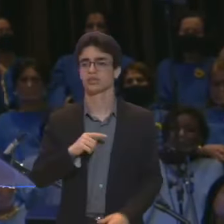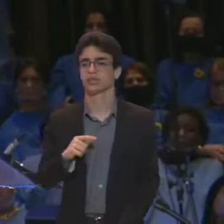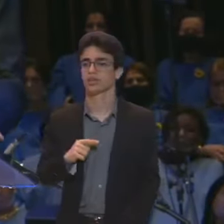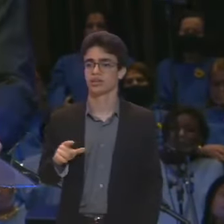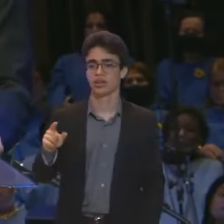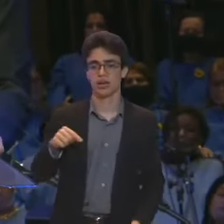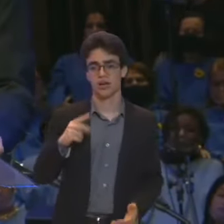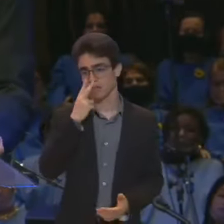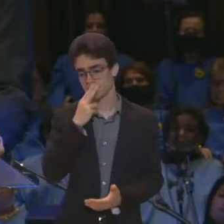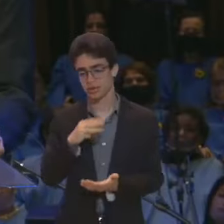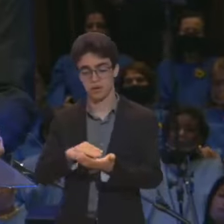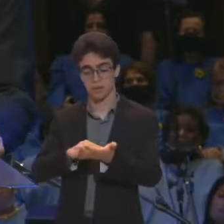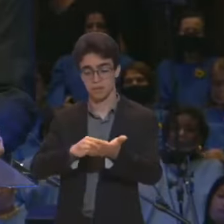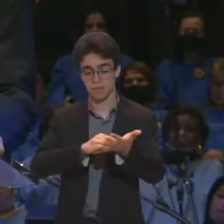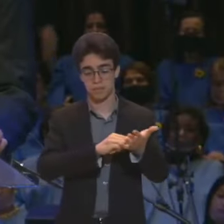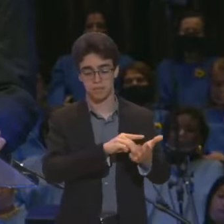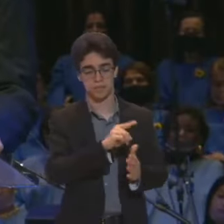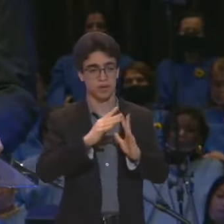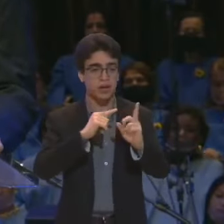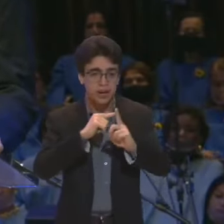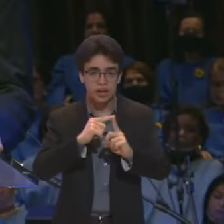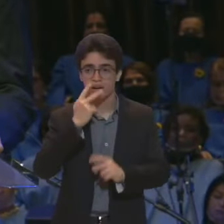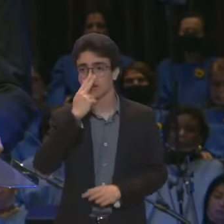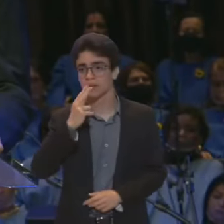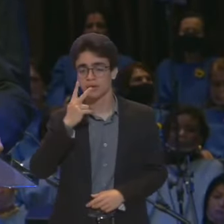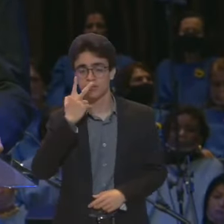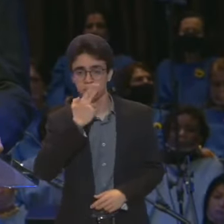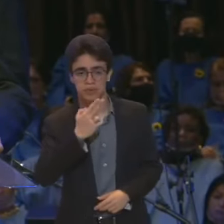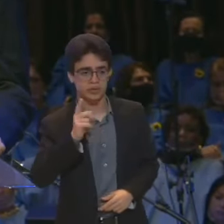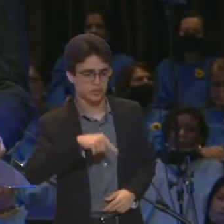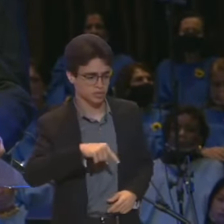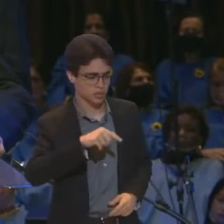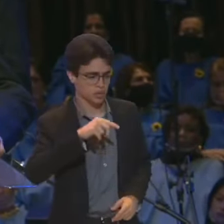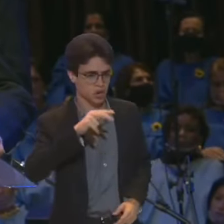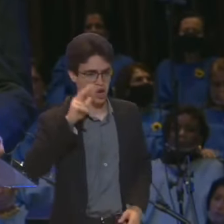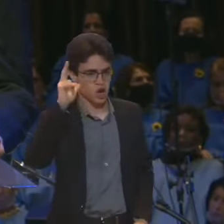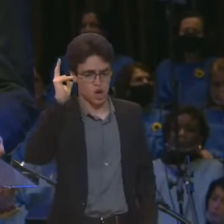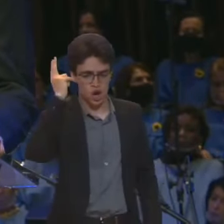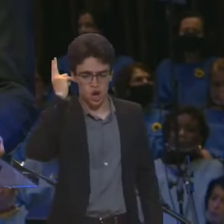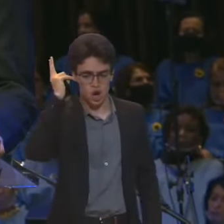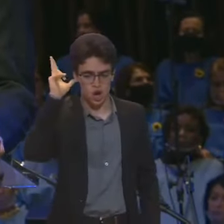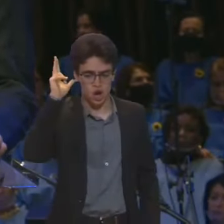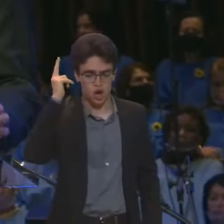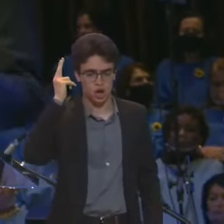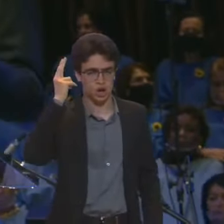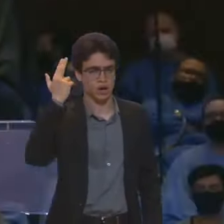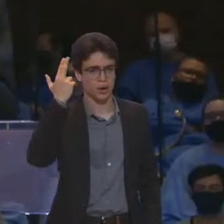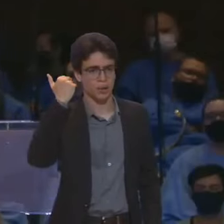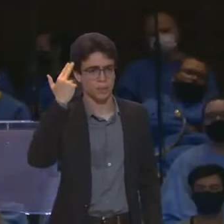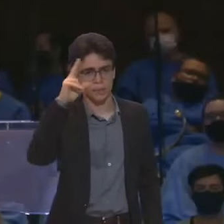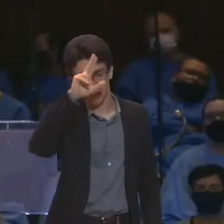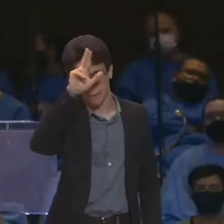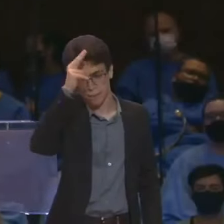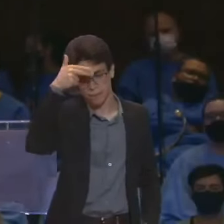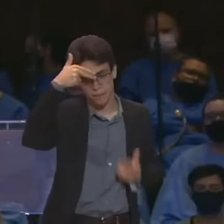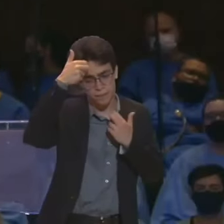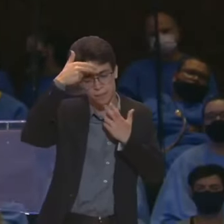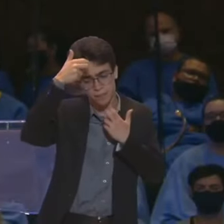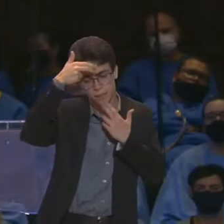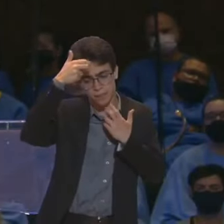igrejas que vão ser chamados de cabrito. Vai ter gente berrando lá na presença de Jesus. E vai